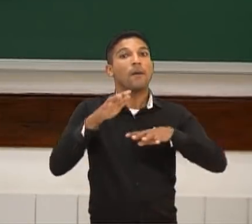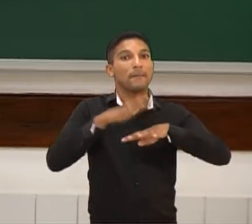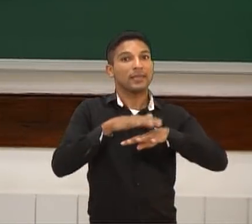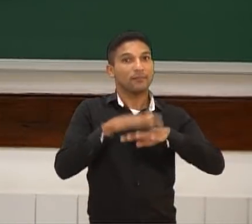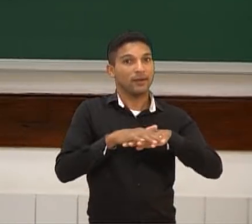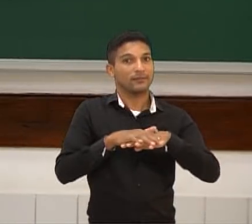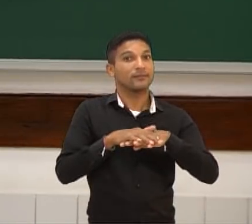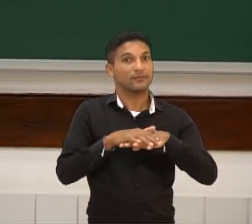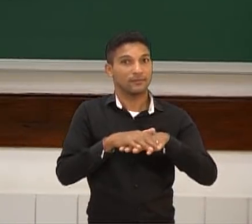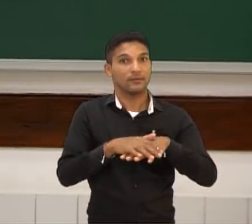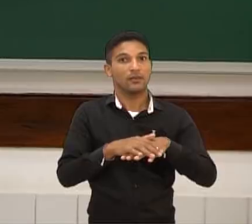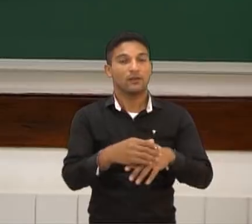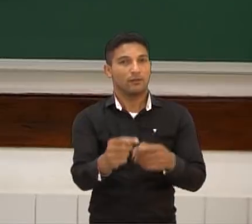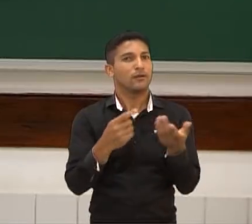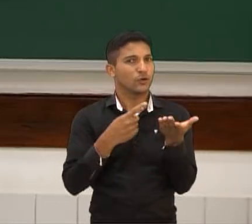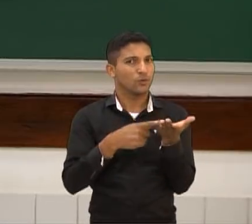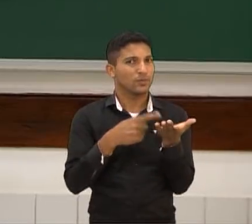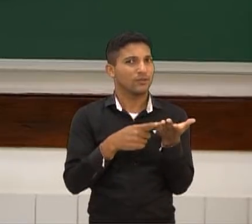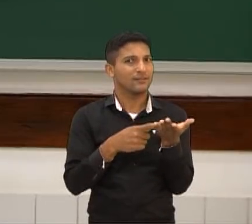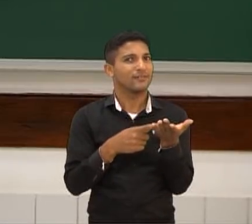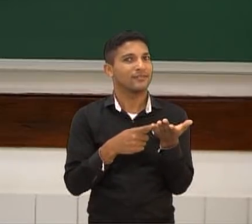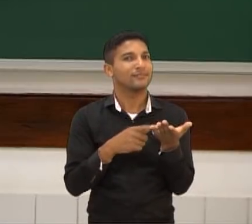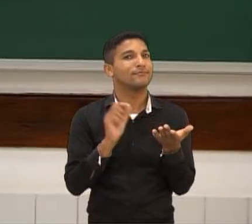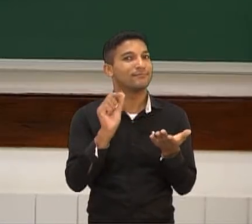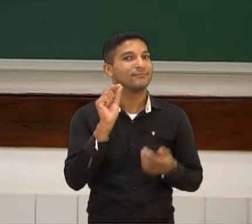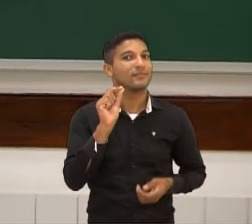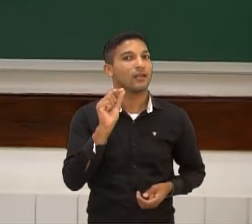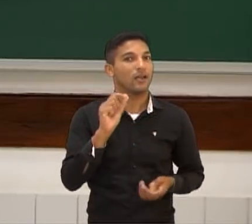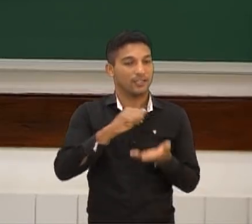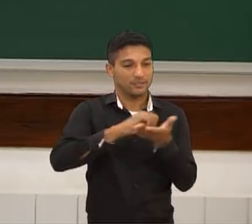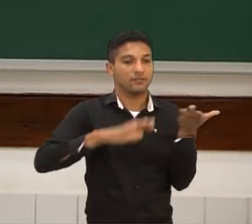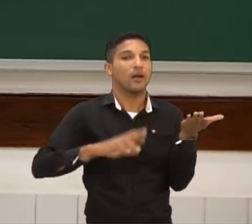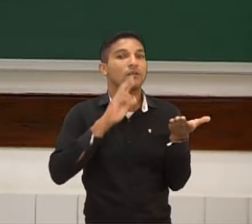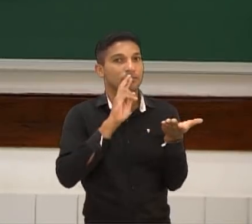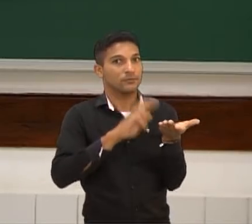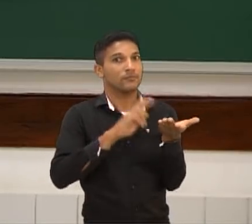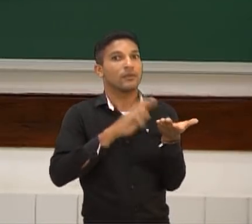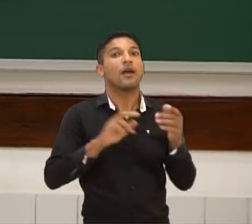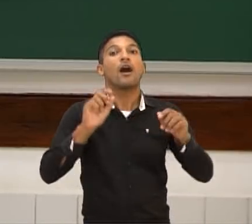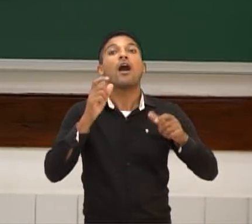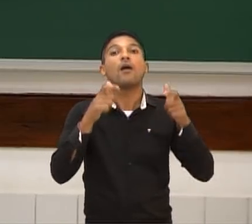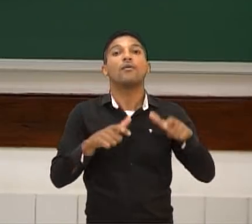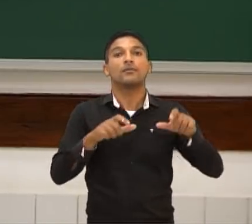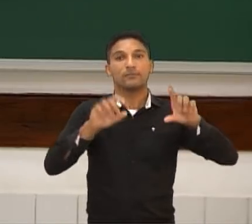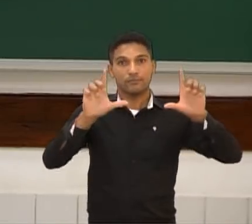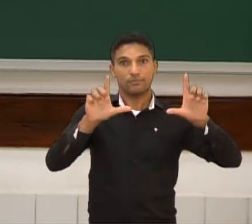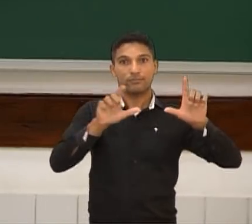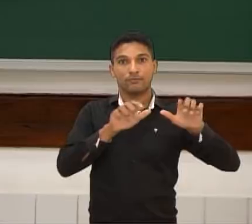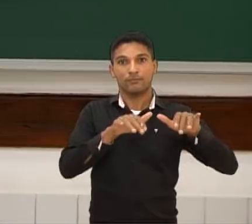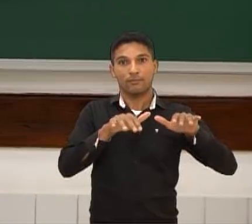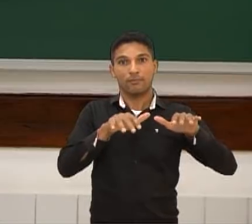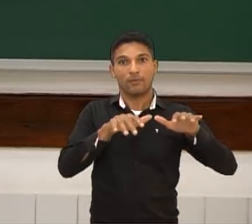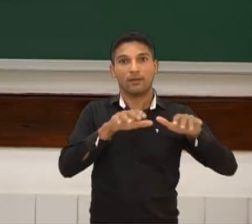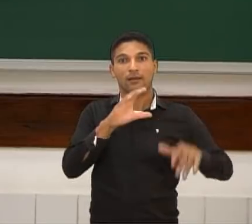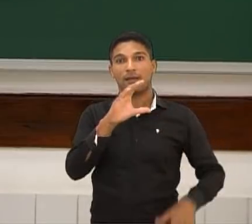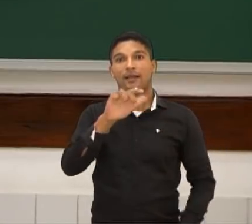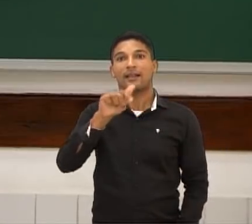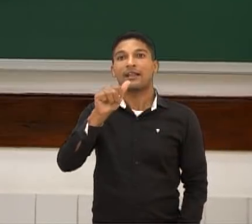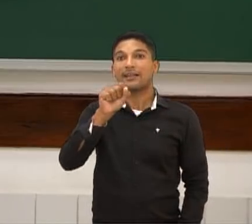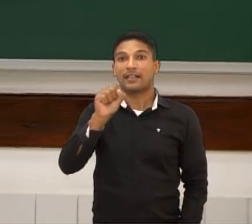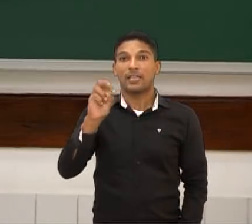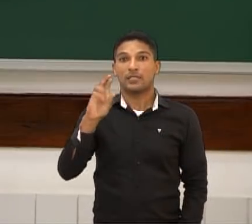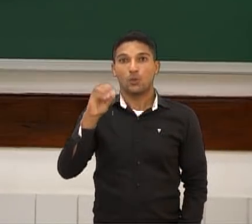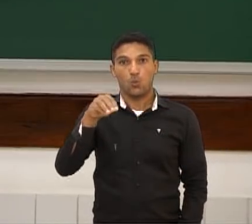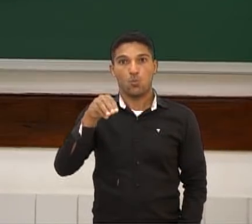relembrar nossos combinados para a nossa aula, realizar as atividades no Classroom, né? Realizar as atividades para ter a presença na chamada